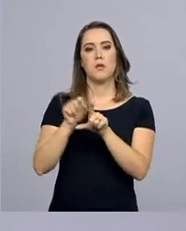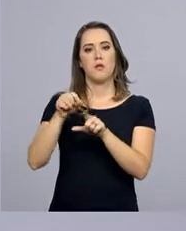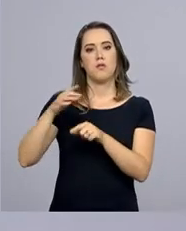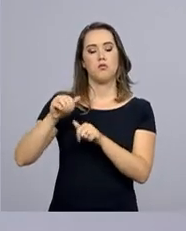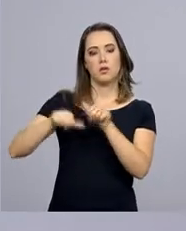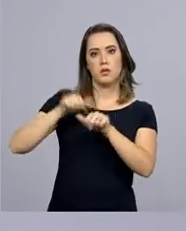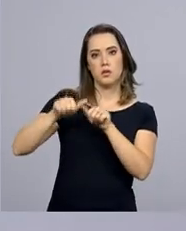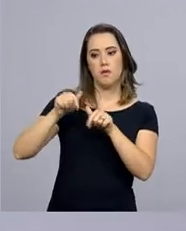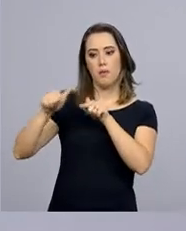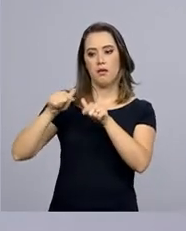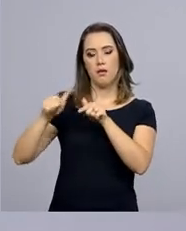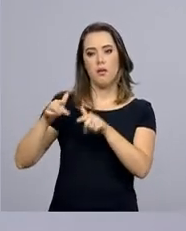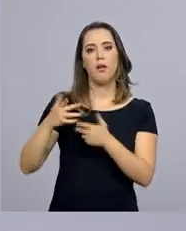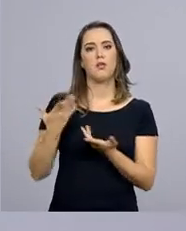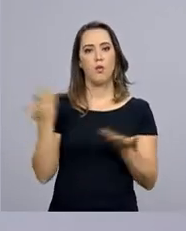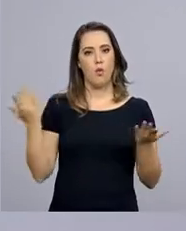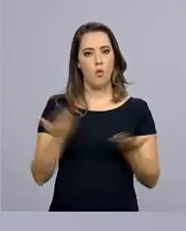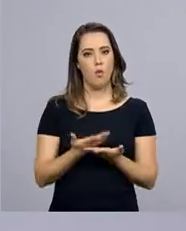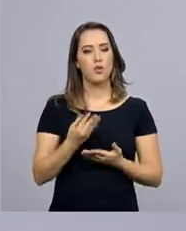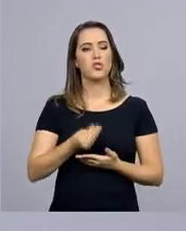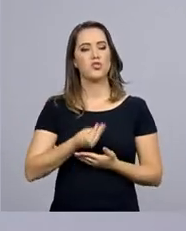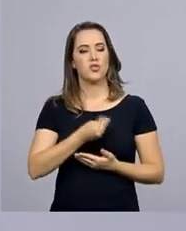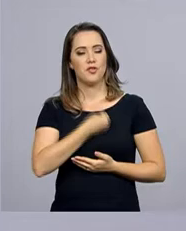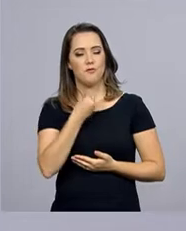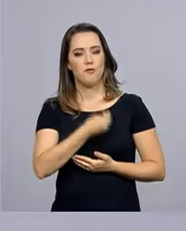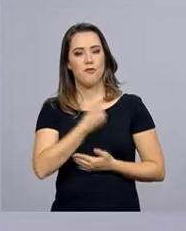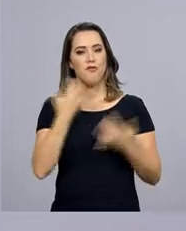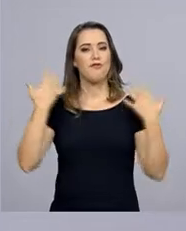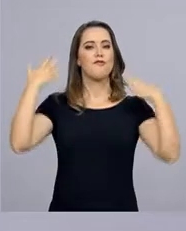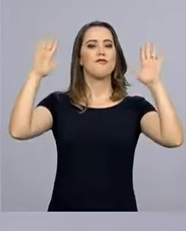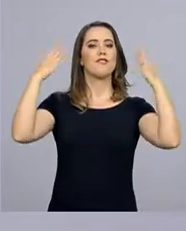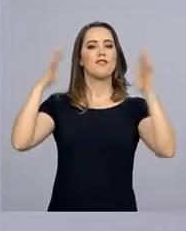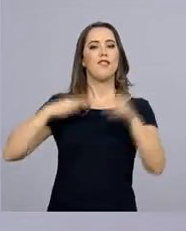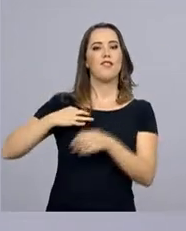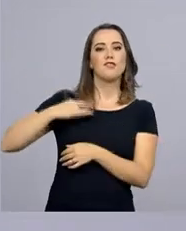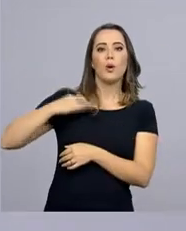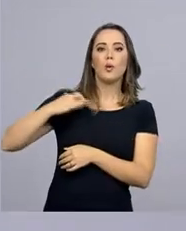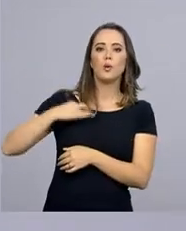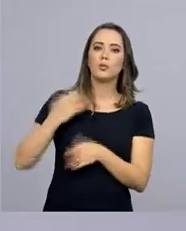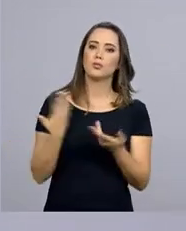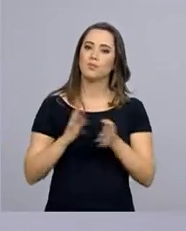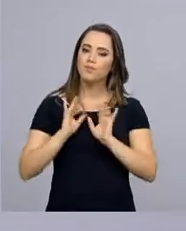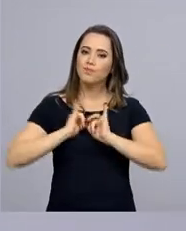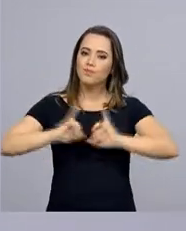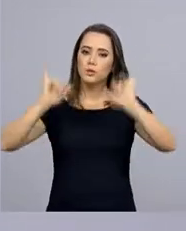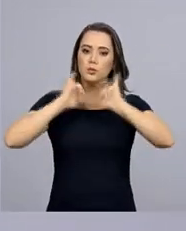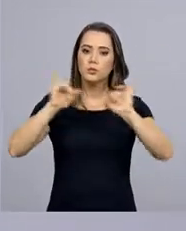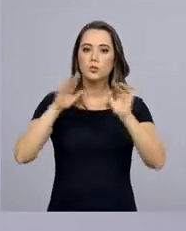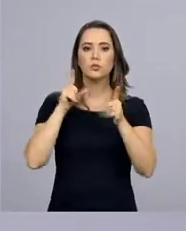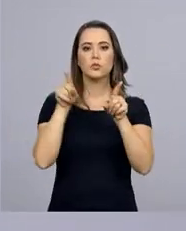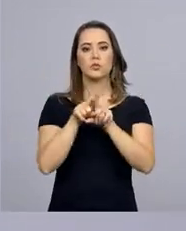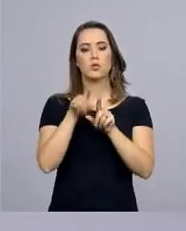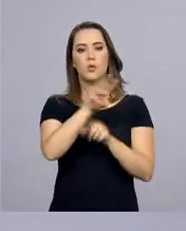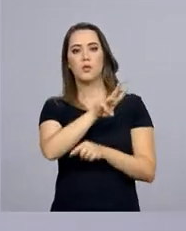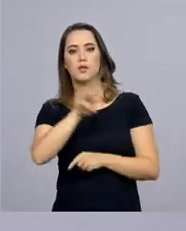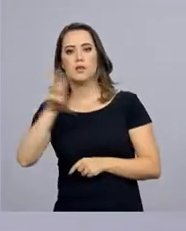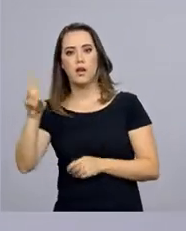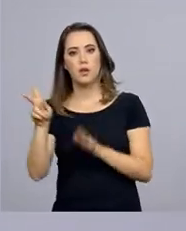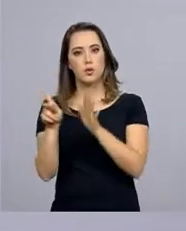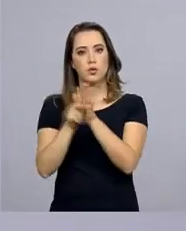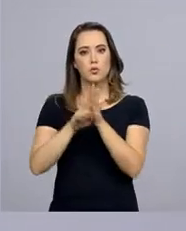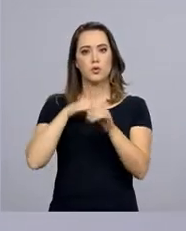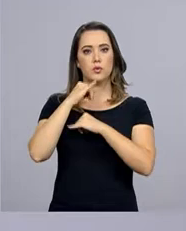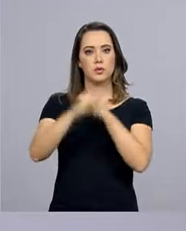participou hoje da entrega do prêmio Viva Voluntário. Durante a cerimônia, foi lançada a Plataforma Digital do Voluntariado, um